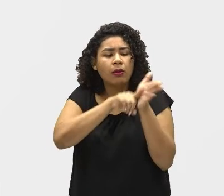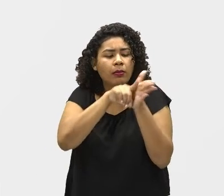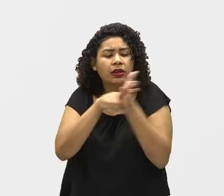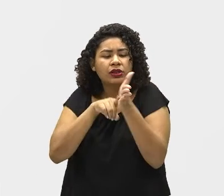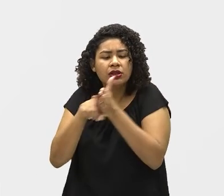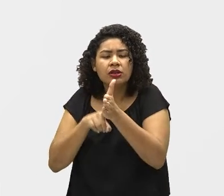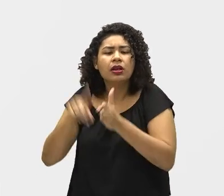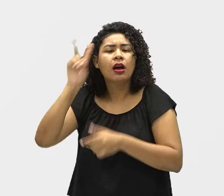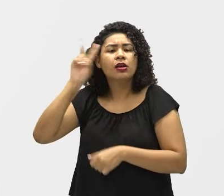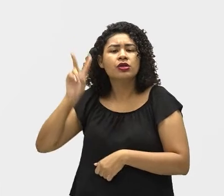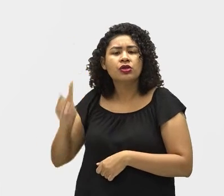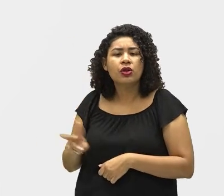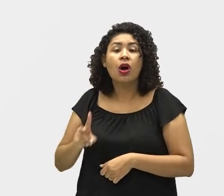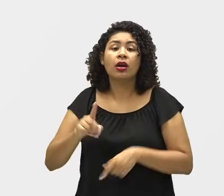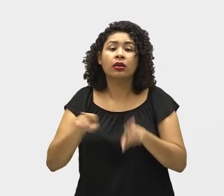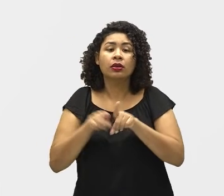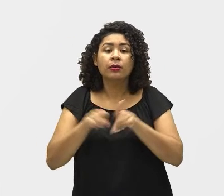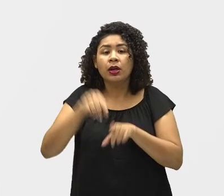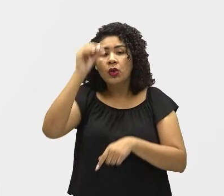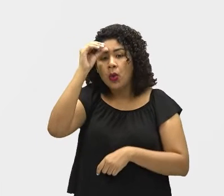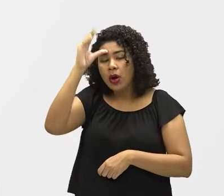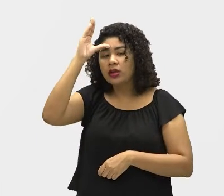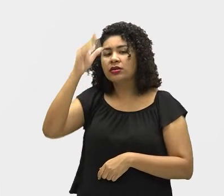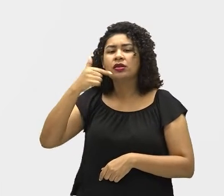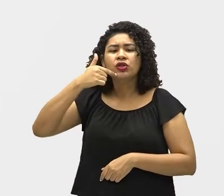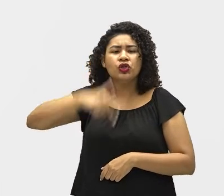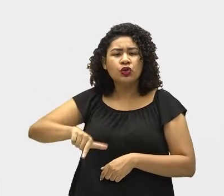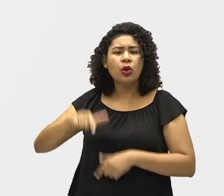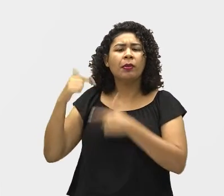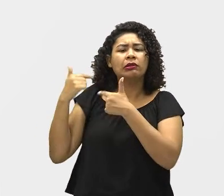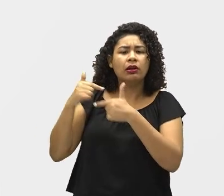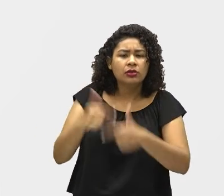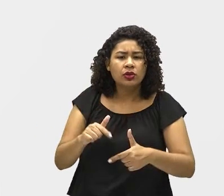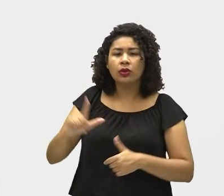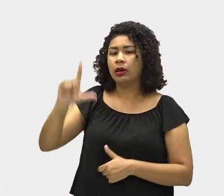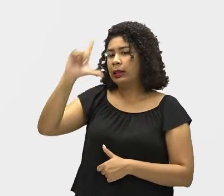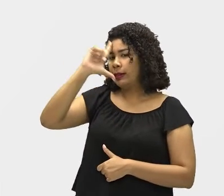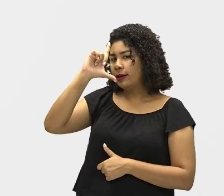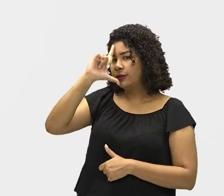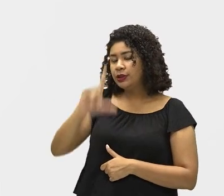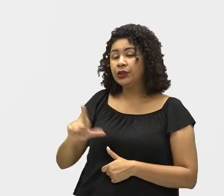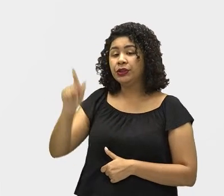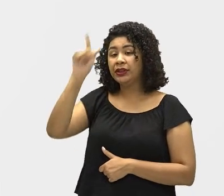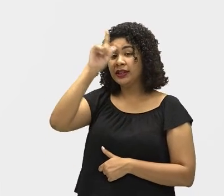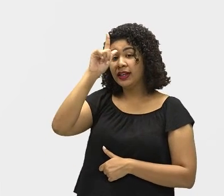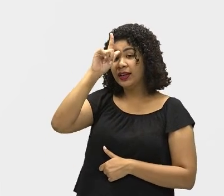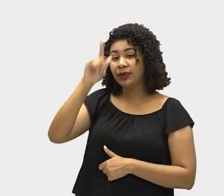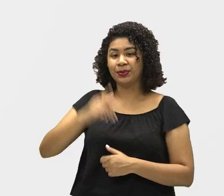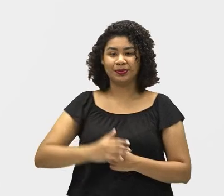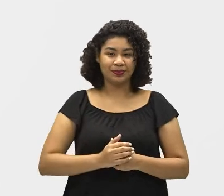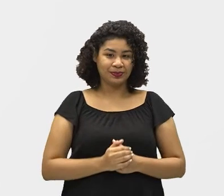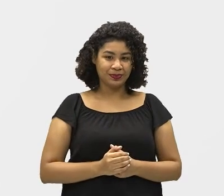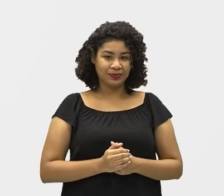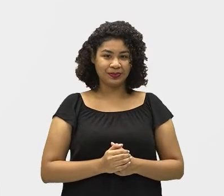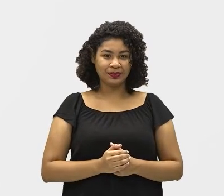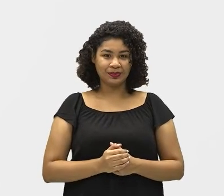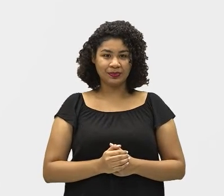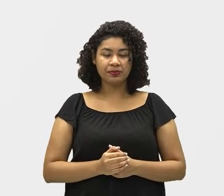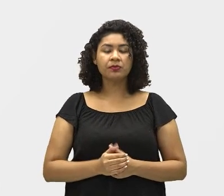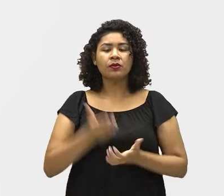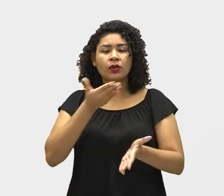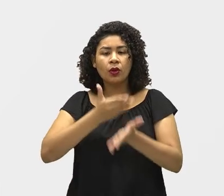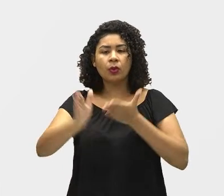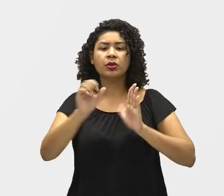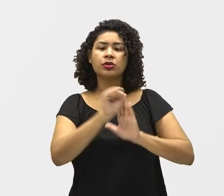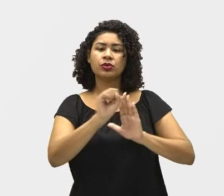das línguas clássicas, como o latim e o grego. Continuando, a partir do século XIV,